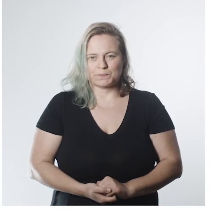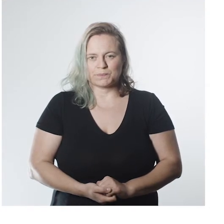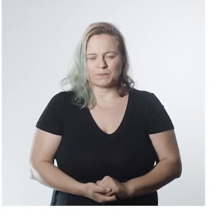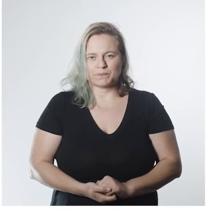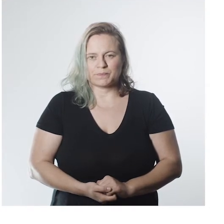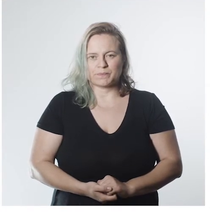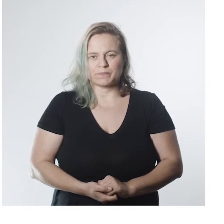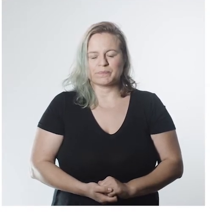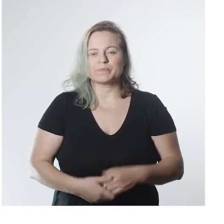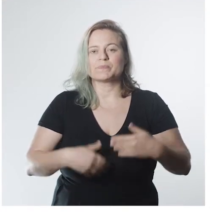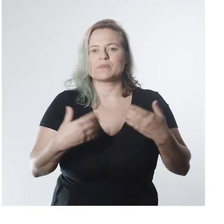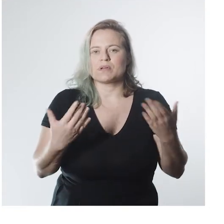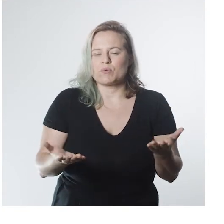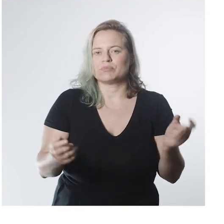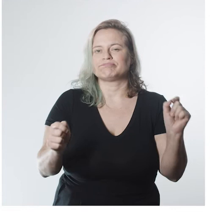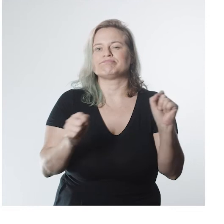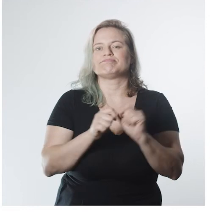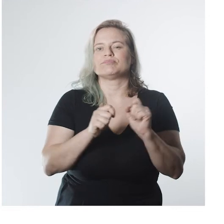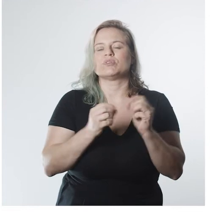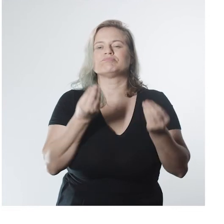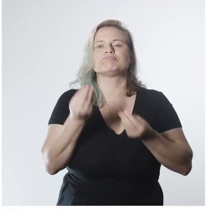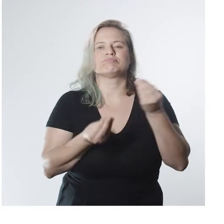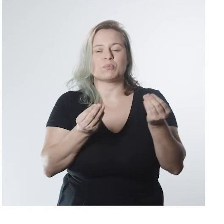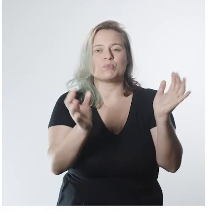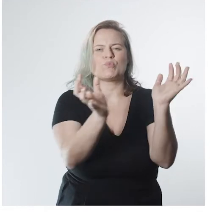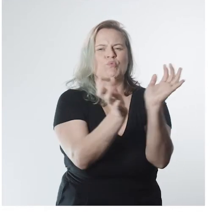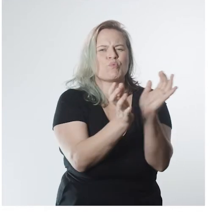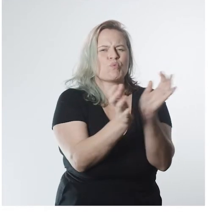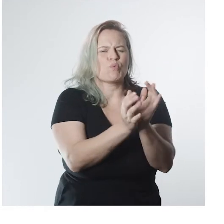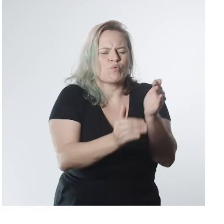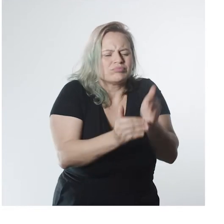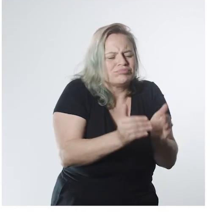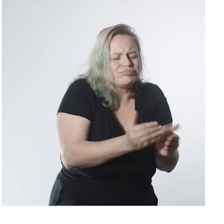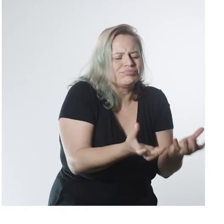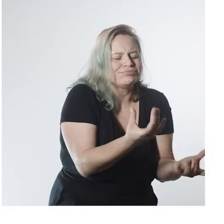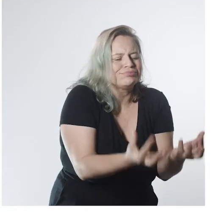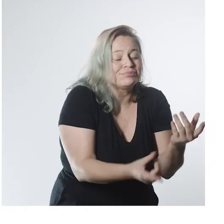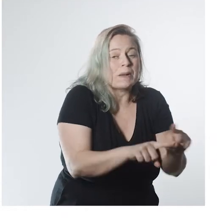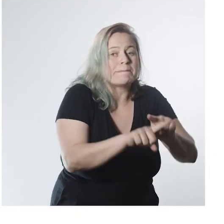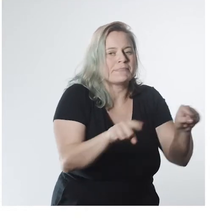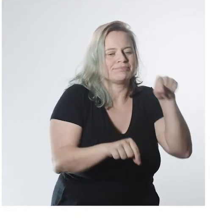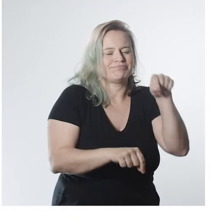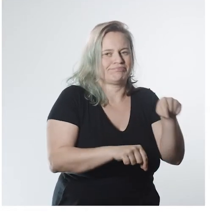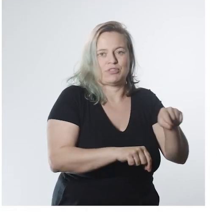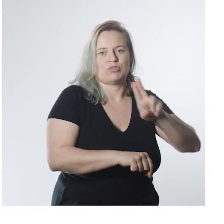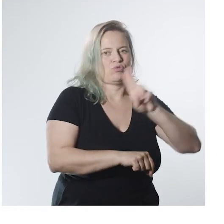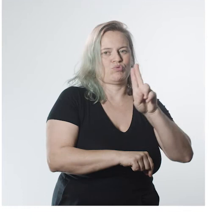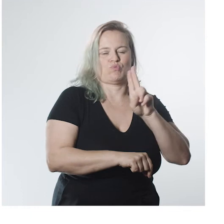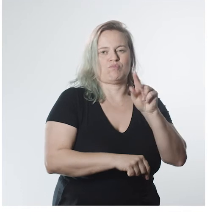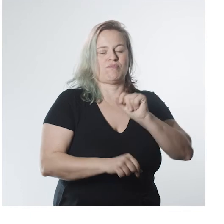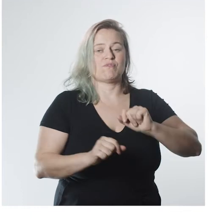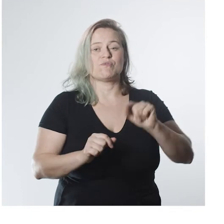A gente tem o hábito de consumir a couve refogada, né, por muitas vezes, né? Só que nesse caso a gente vai fazer ela crua. Eu vou